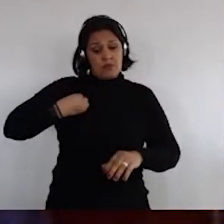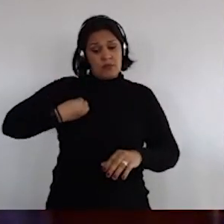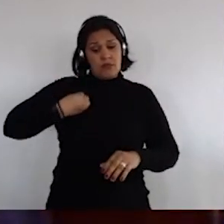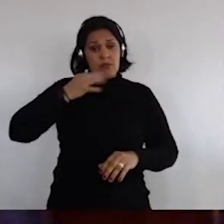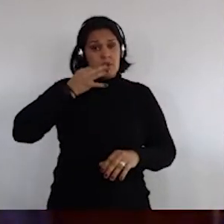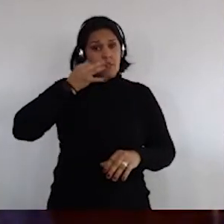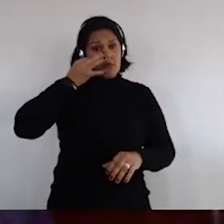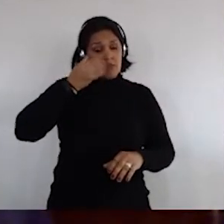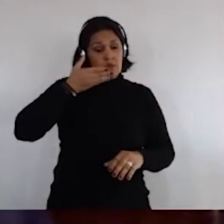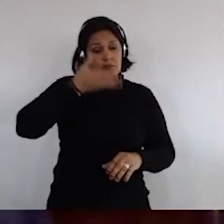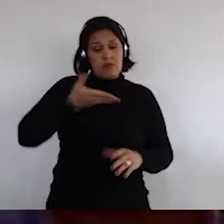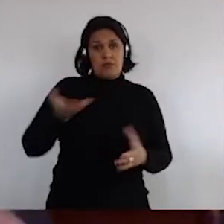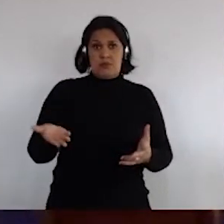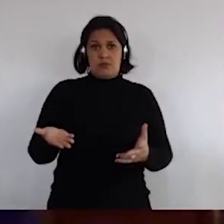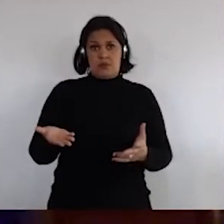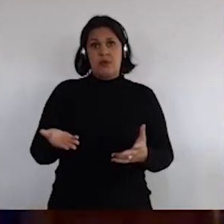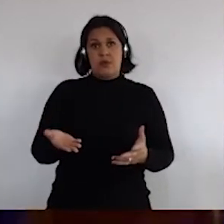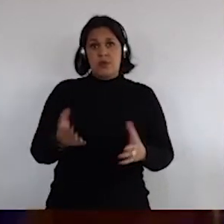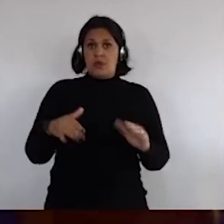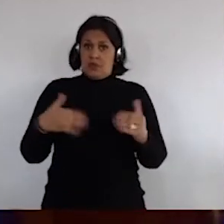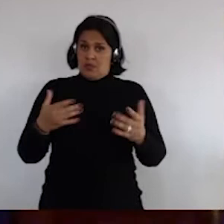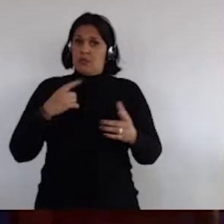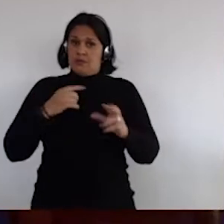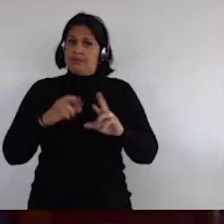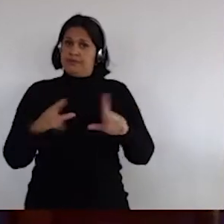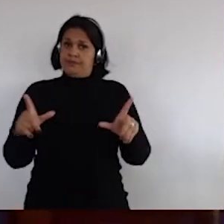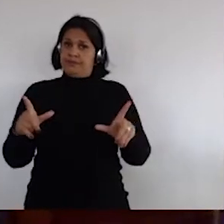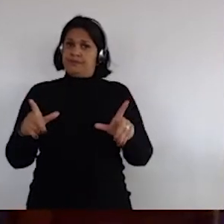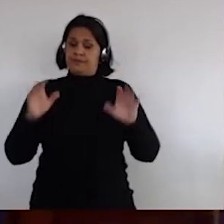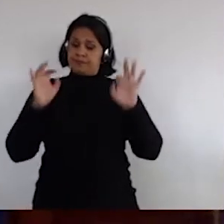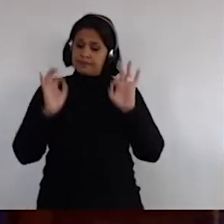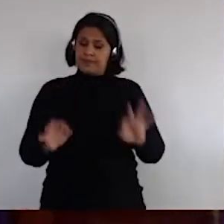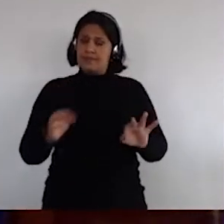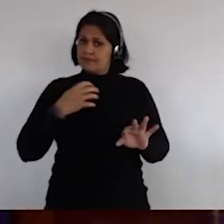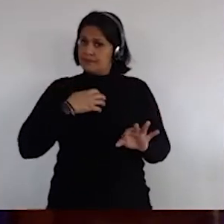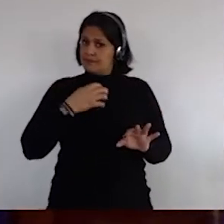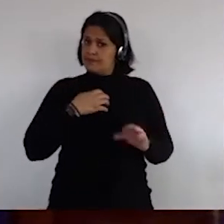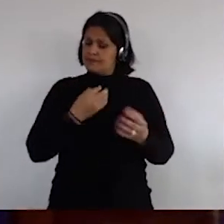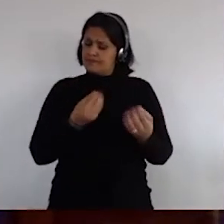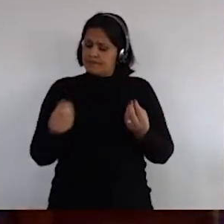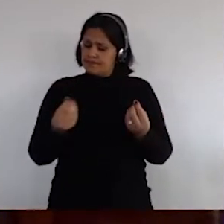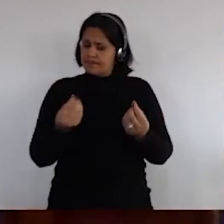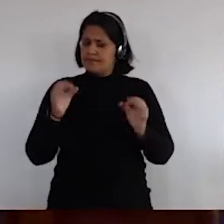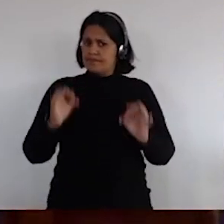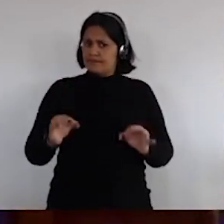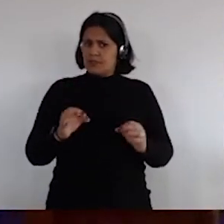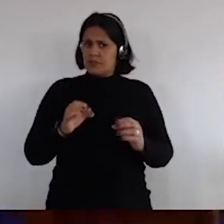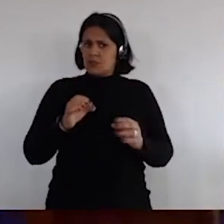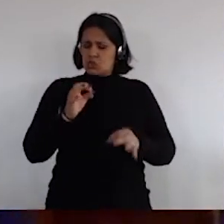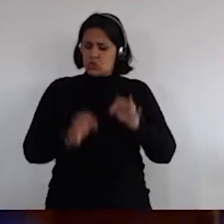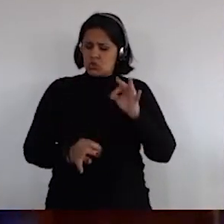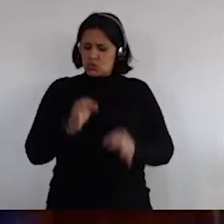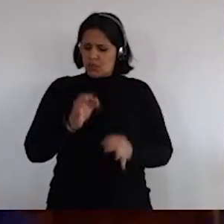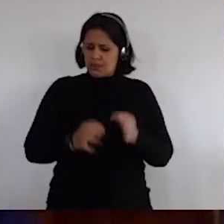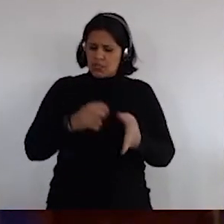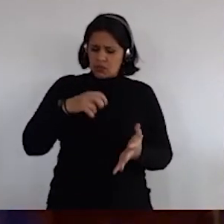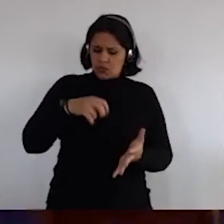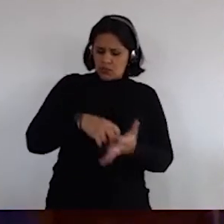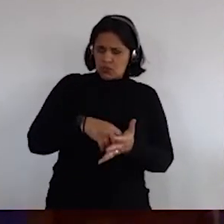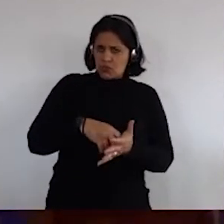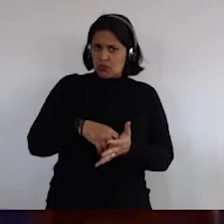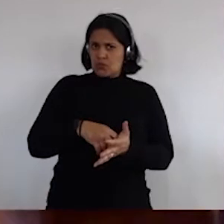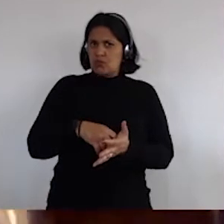entre magistrados. Portanto, há uma diferença sensível entre julgamento virtual, onde o advogado,